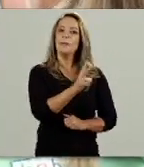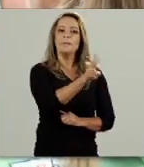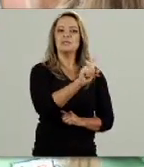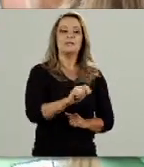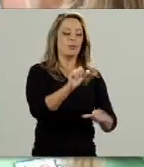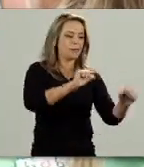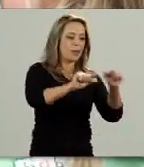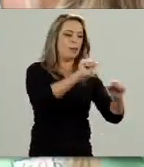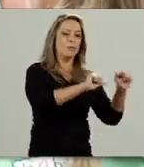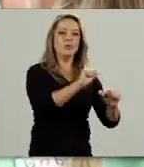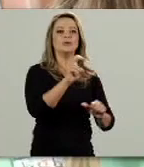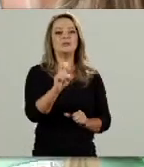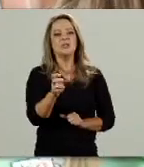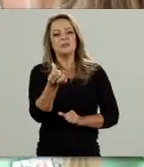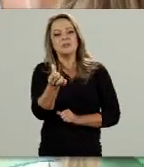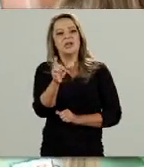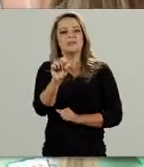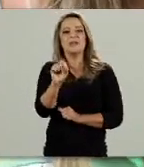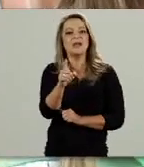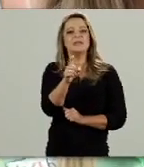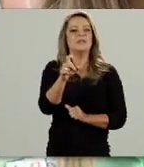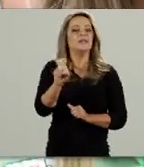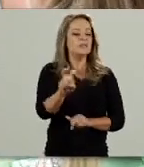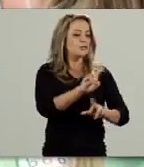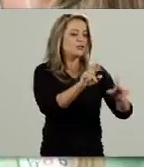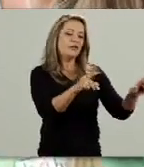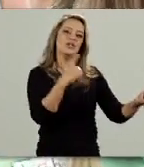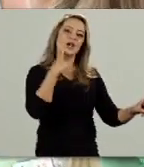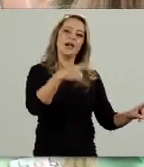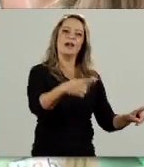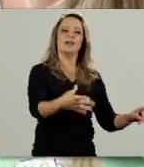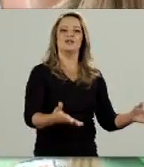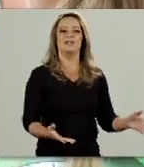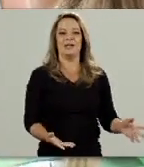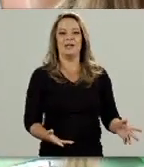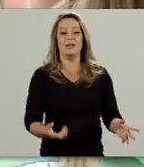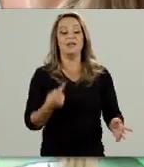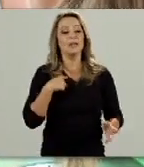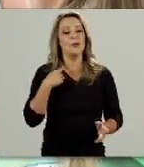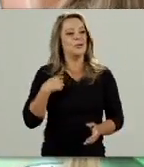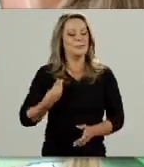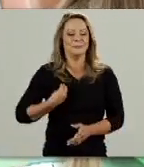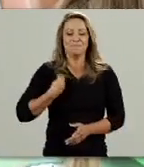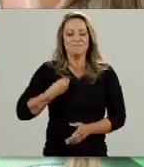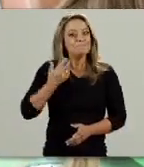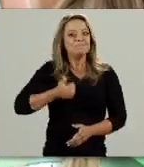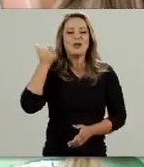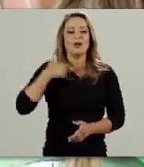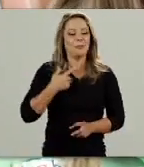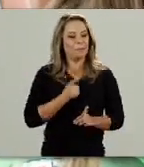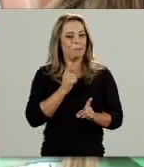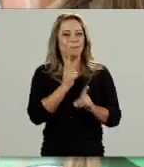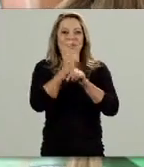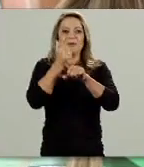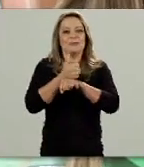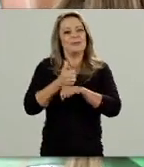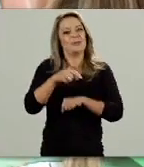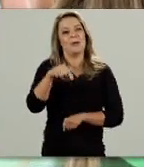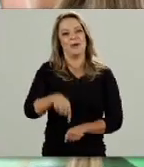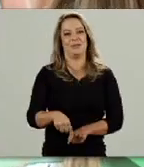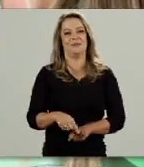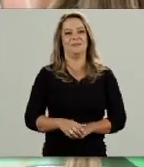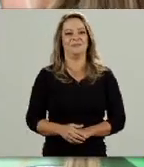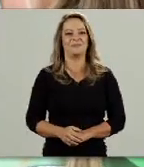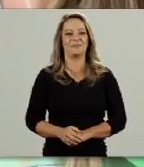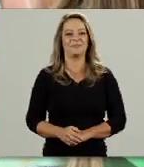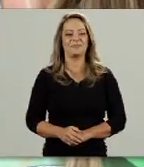as mesmas carinhas. Eu tenho 5, 6, 10, 15 diferentes todo dia. Então, assim, eu me realizei, eu me descobri profissionalmente